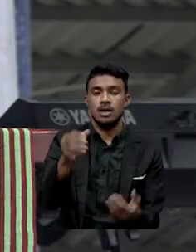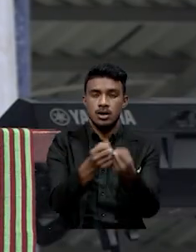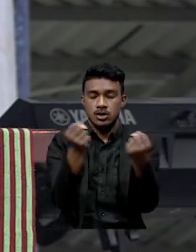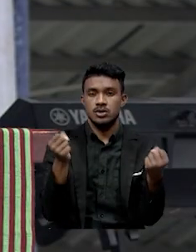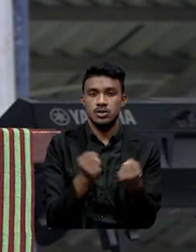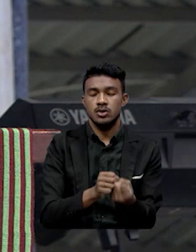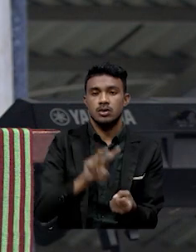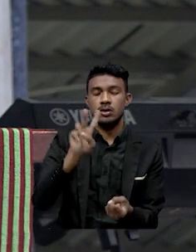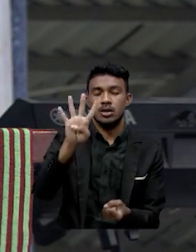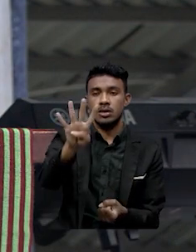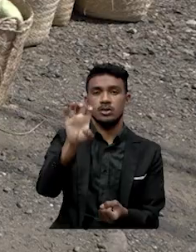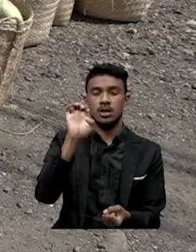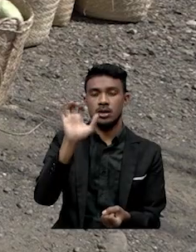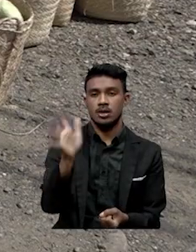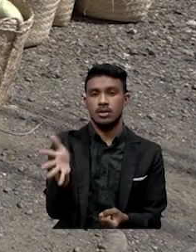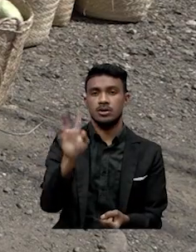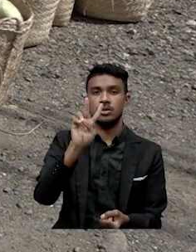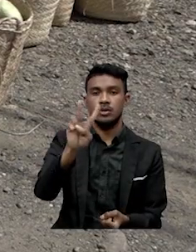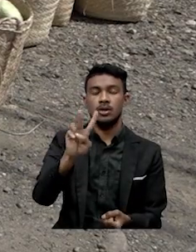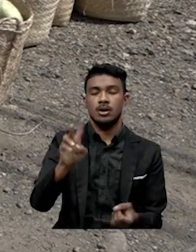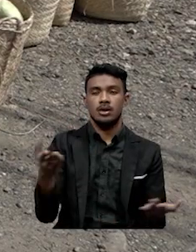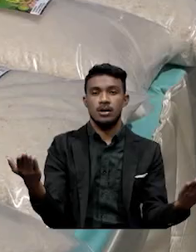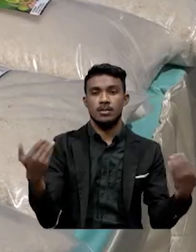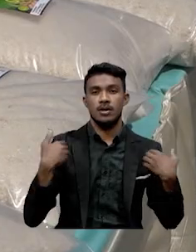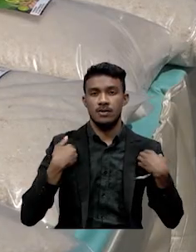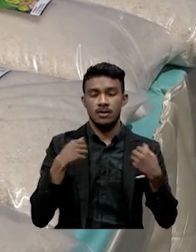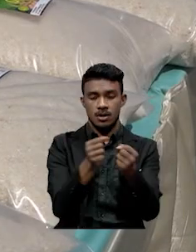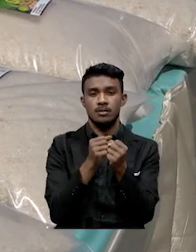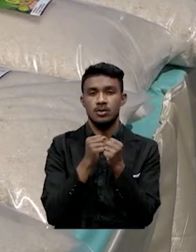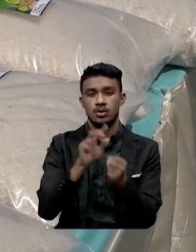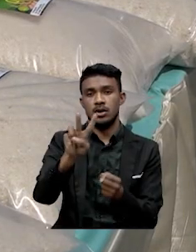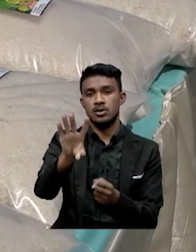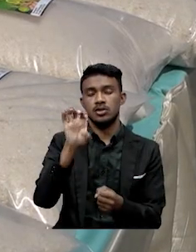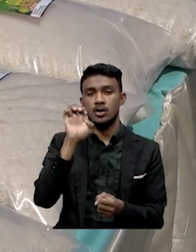Hat, Limanulu Resin Rua, nebe envolve a empresa nacional Hamutuk, Atus